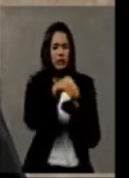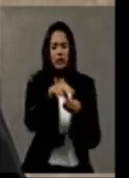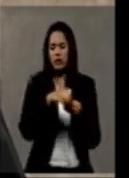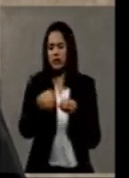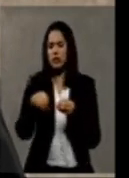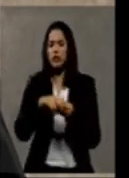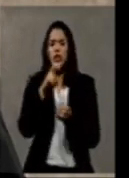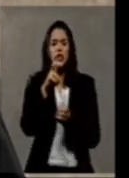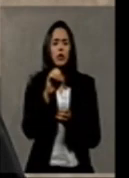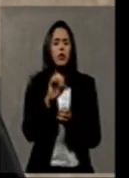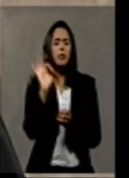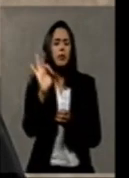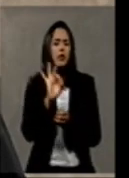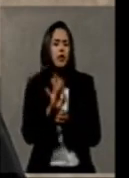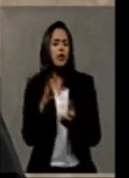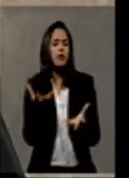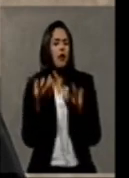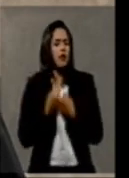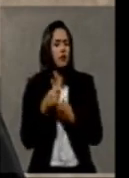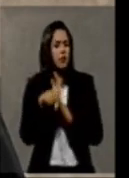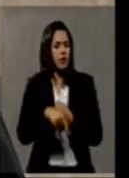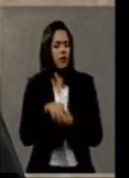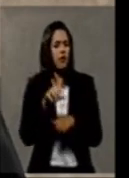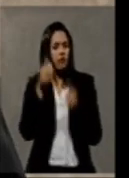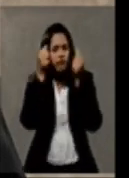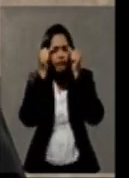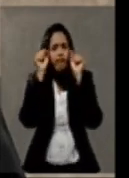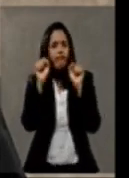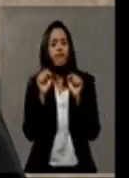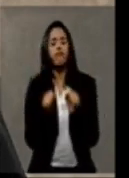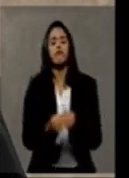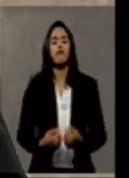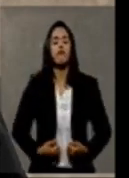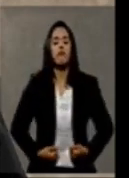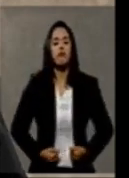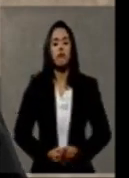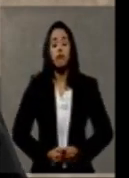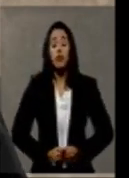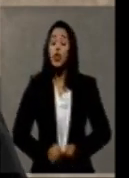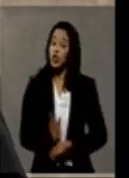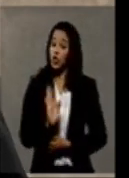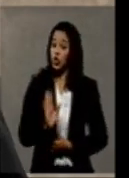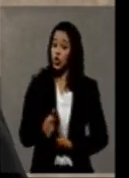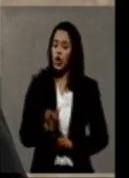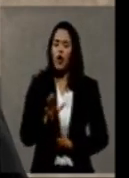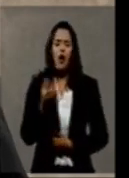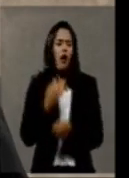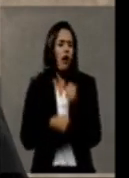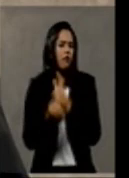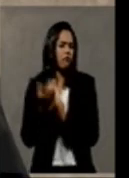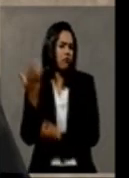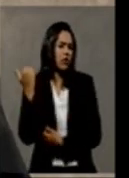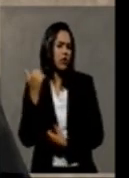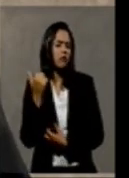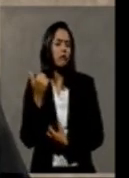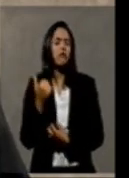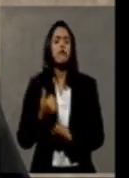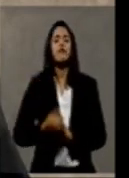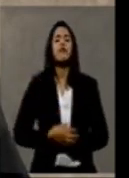dos processos recursais recebidos neste tribunal foram proferidas no ano de 2018